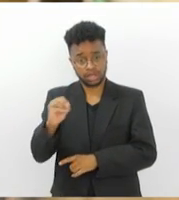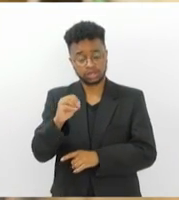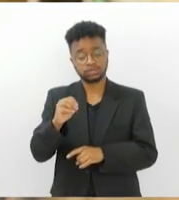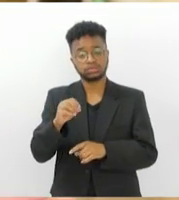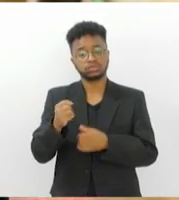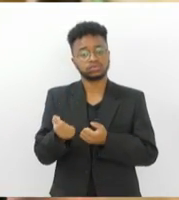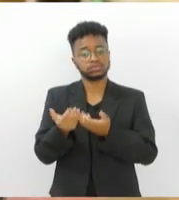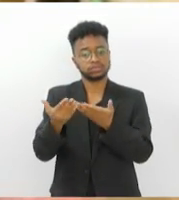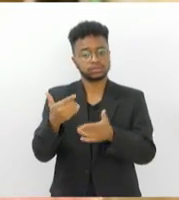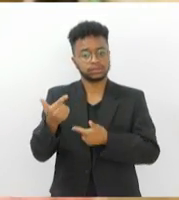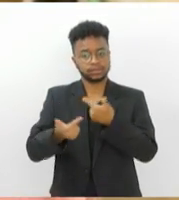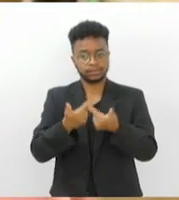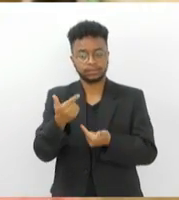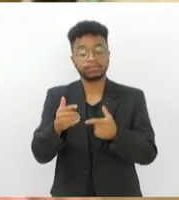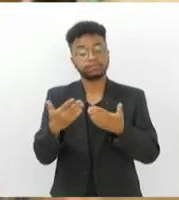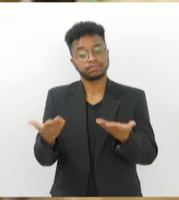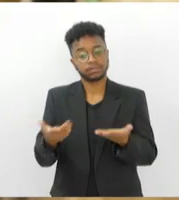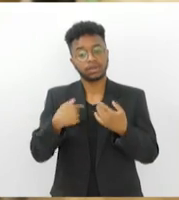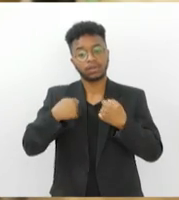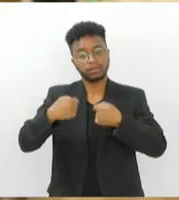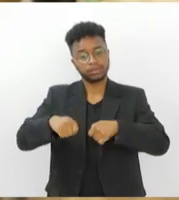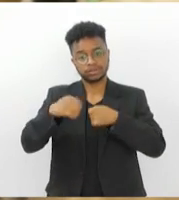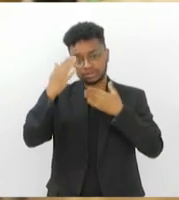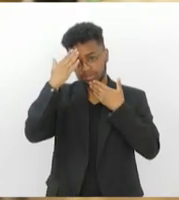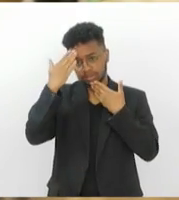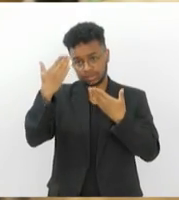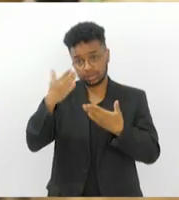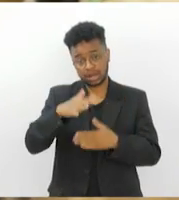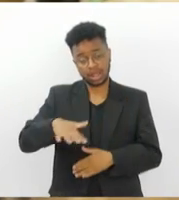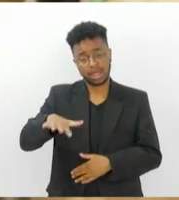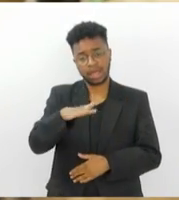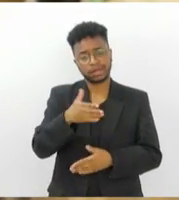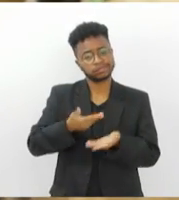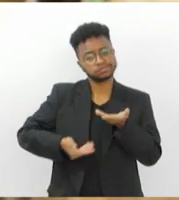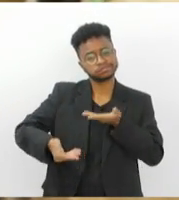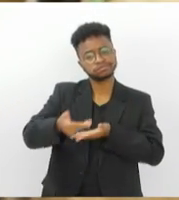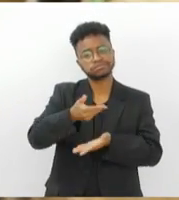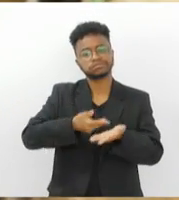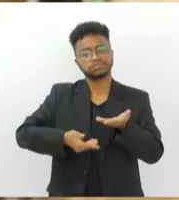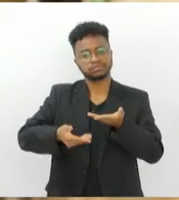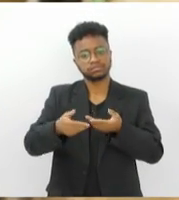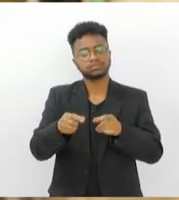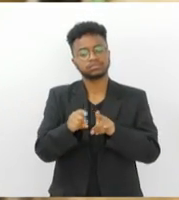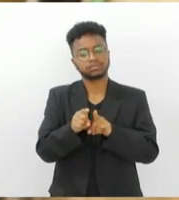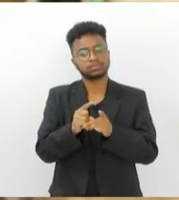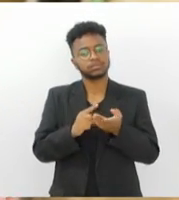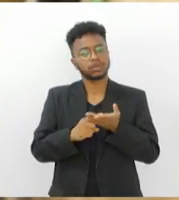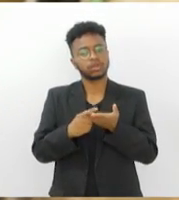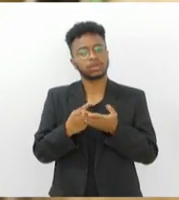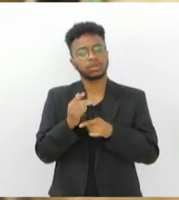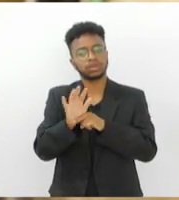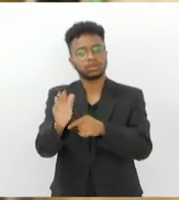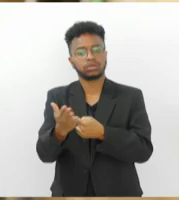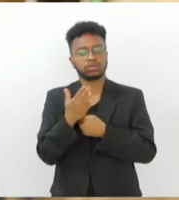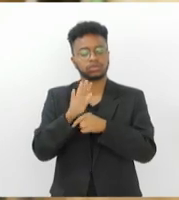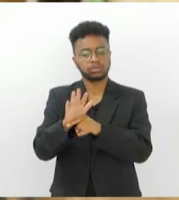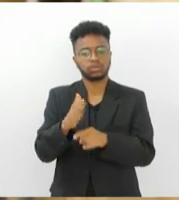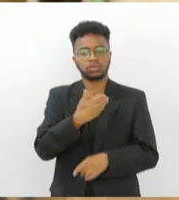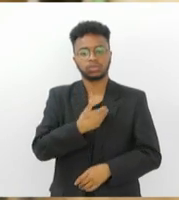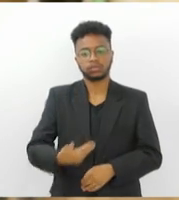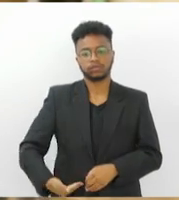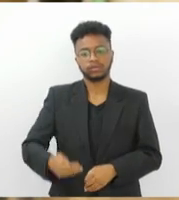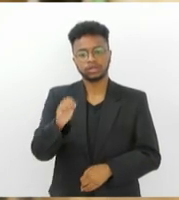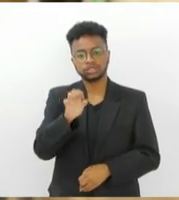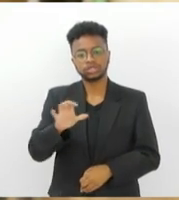serviços isso eu só tenho agradecer a esse ambiente fraterno esse ambiente deop ação do Governo do Estado do Rio de Janeiro